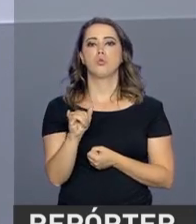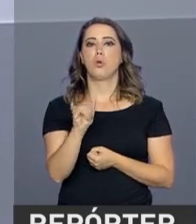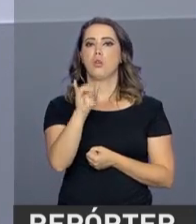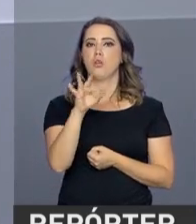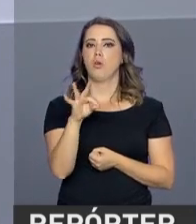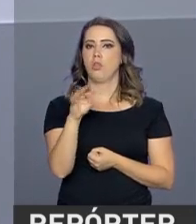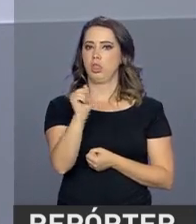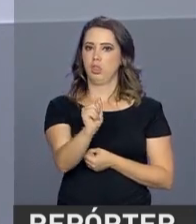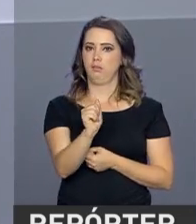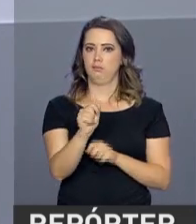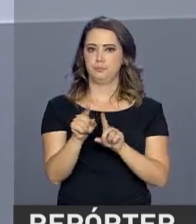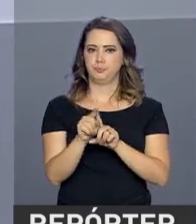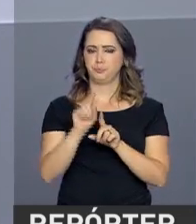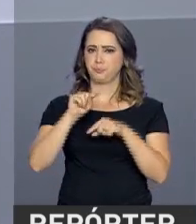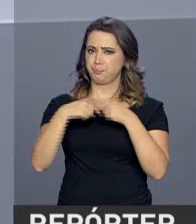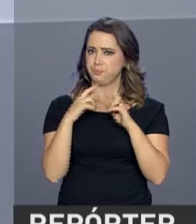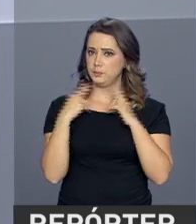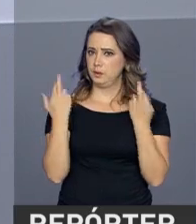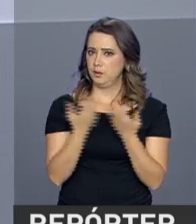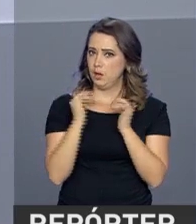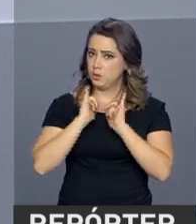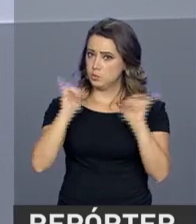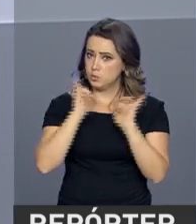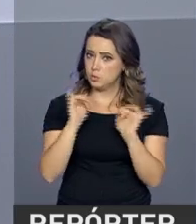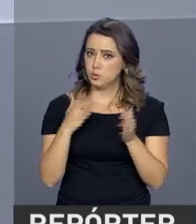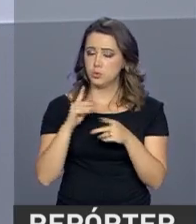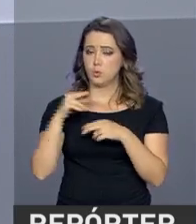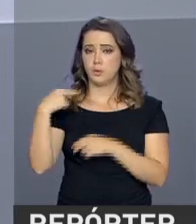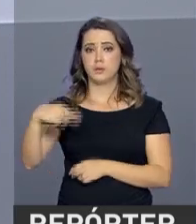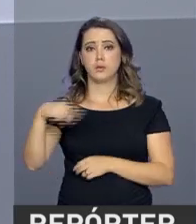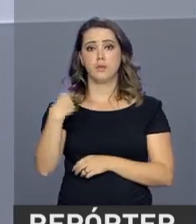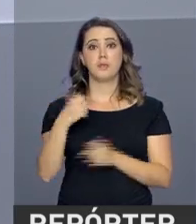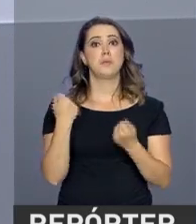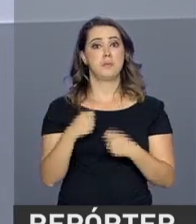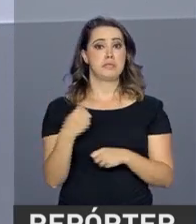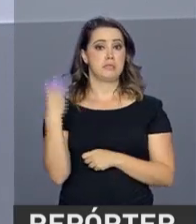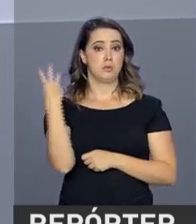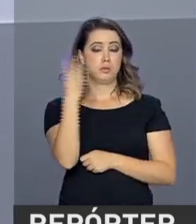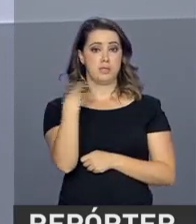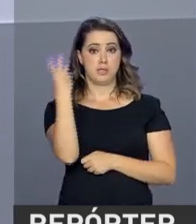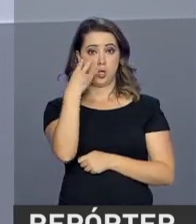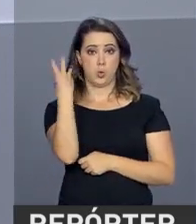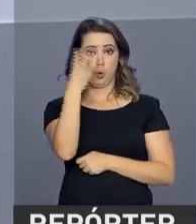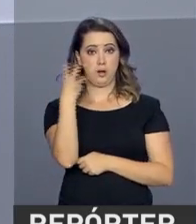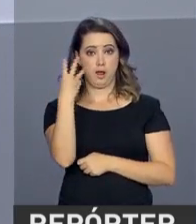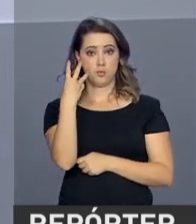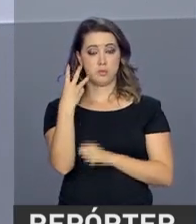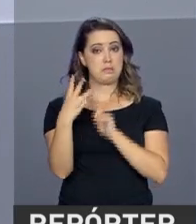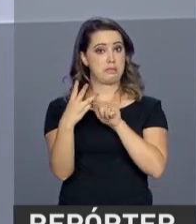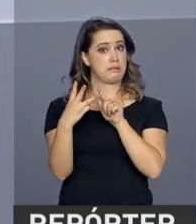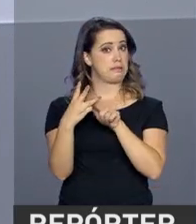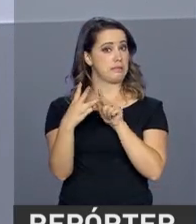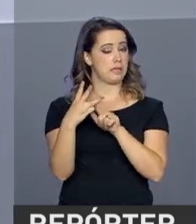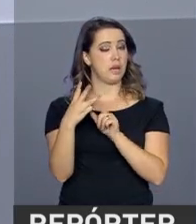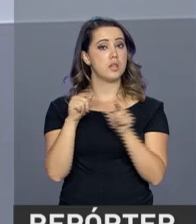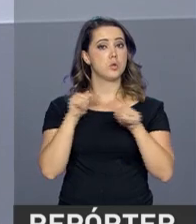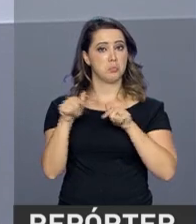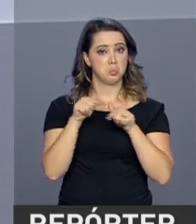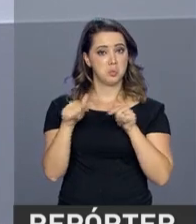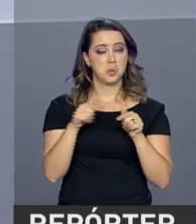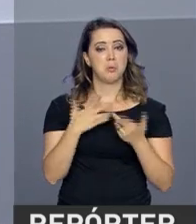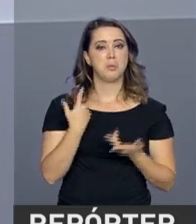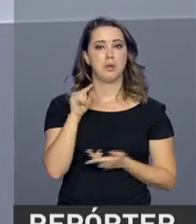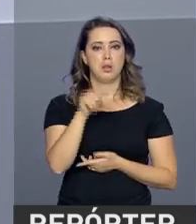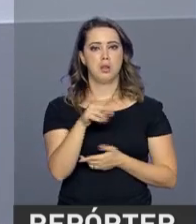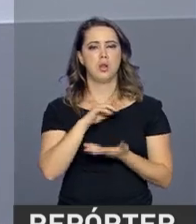chang depois da reunião ele anunciou que a partir de novembro será instituído o terceiro turno de trabalho nas fábricas de porto feliz